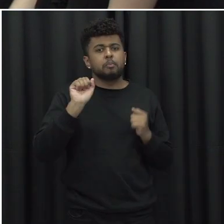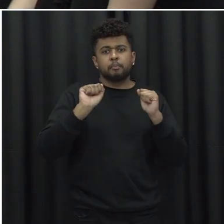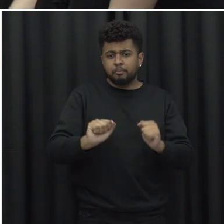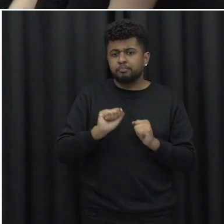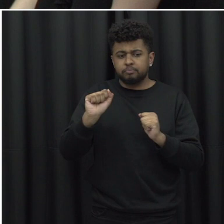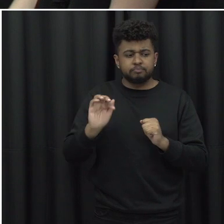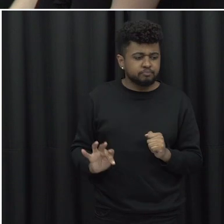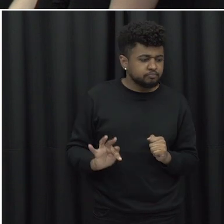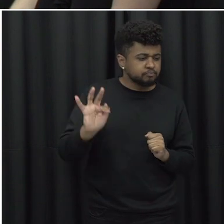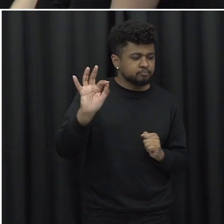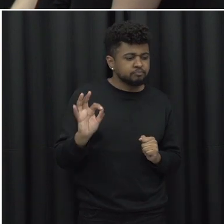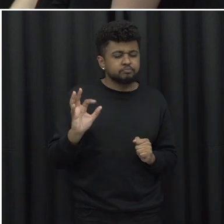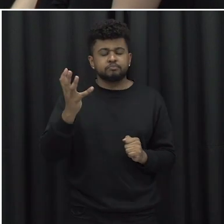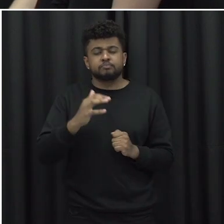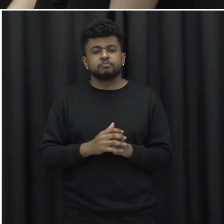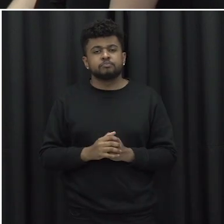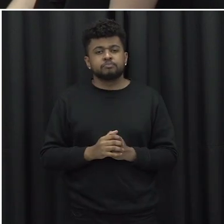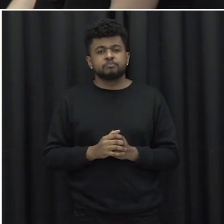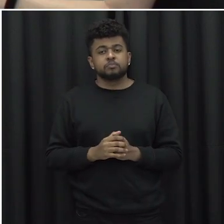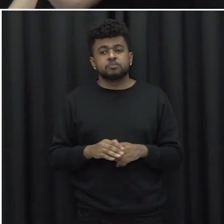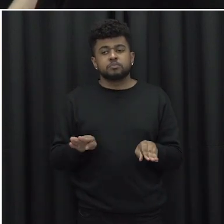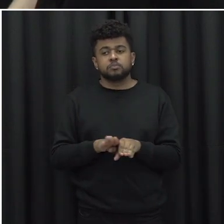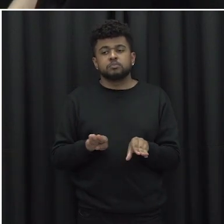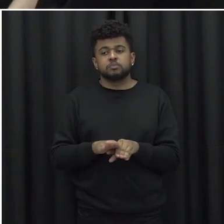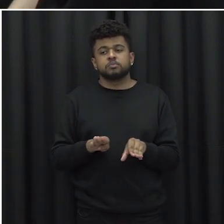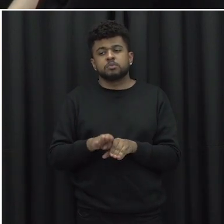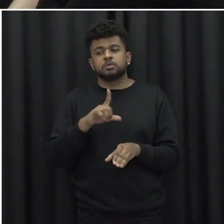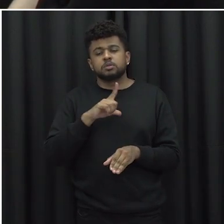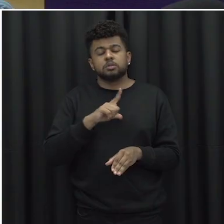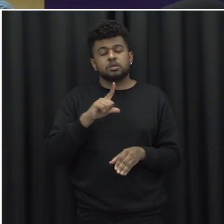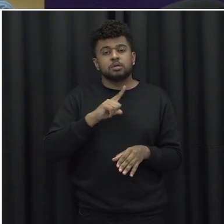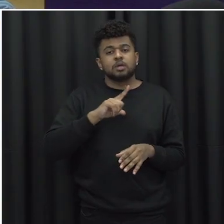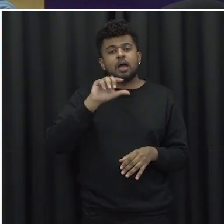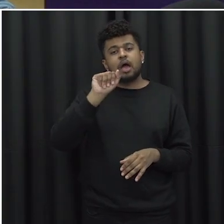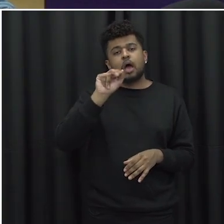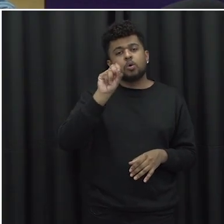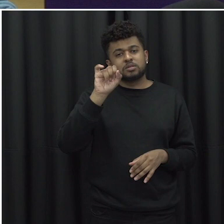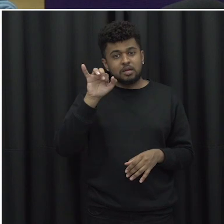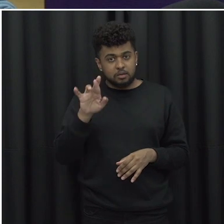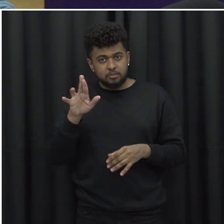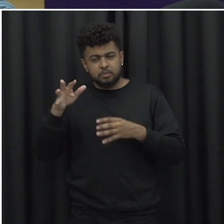trazer consequência, com certeza. Além da questão do Alzheimer, né, da